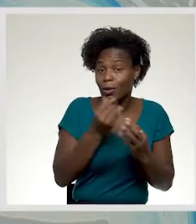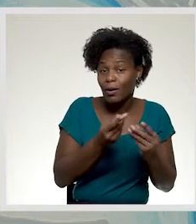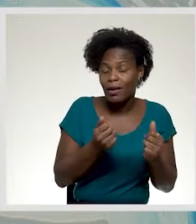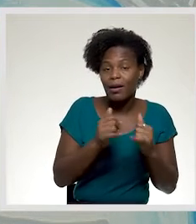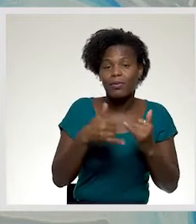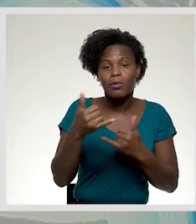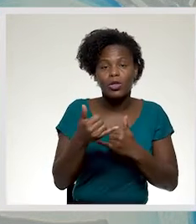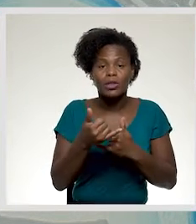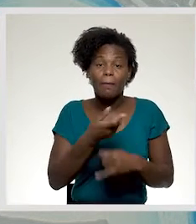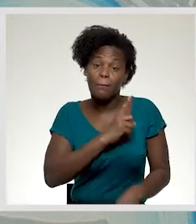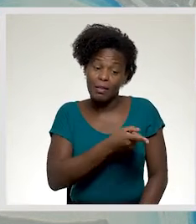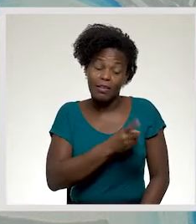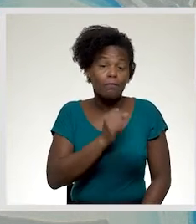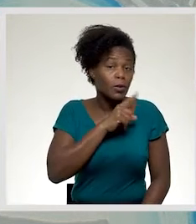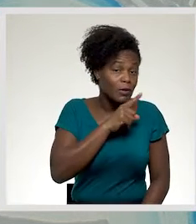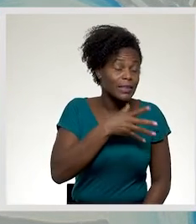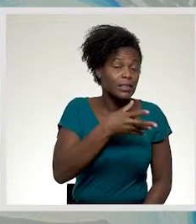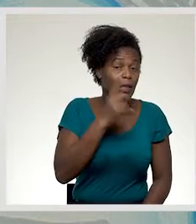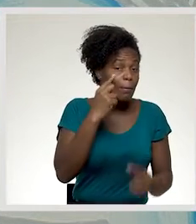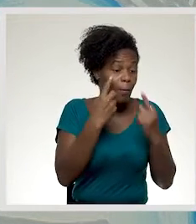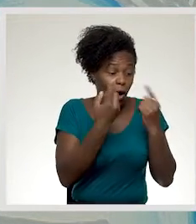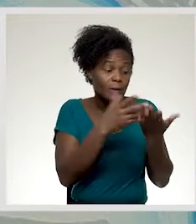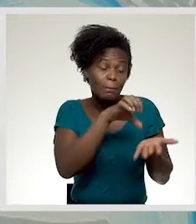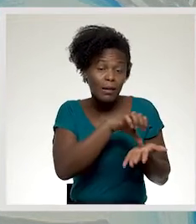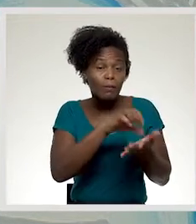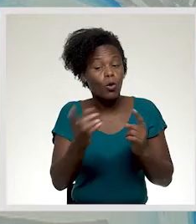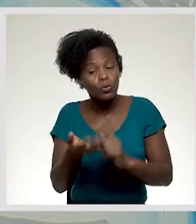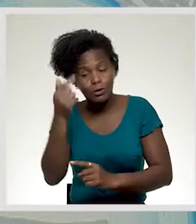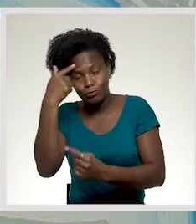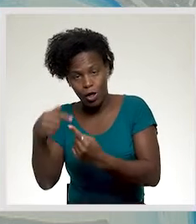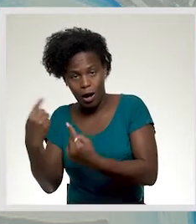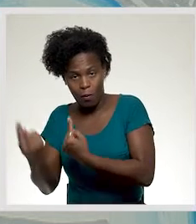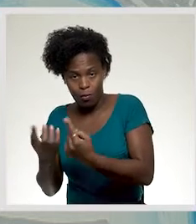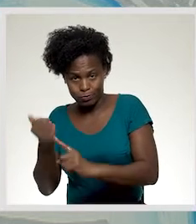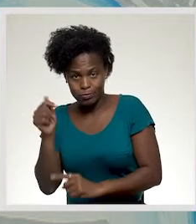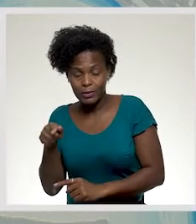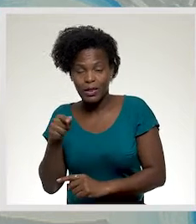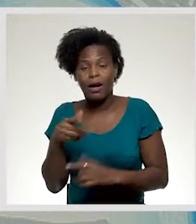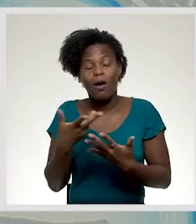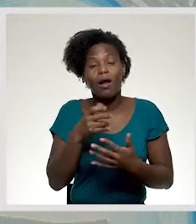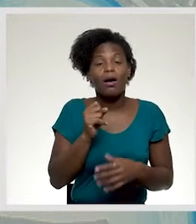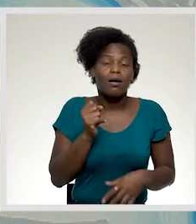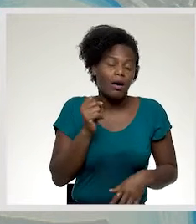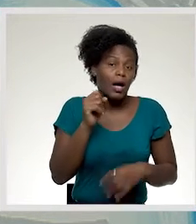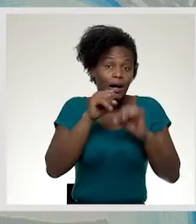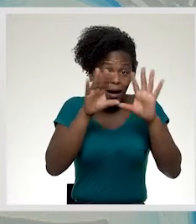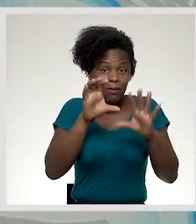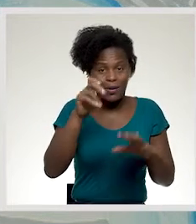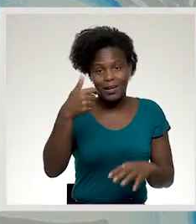imperativo hipotético nos indica meios para atingir um determinado fim, o imperativo categórico não